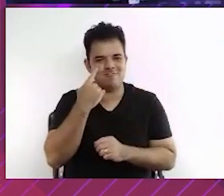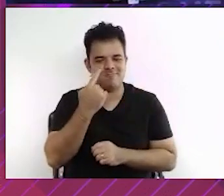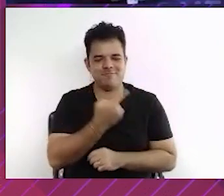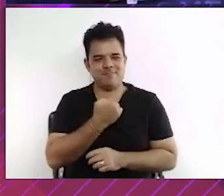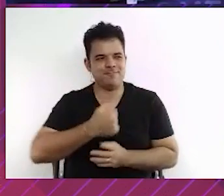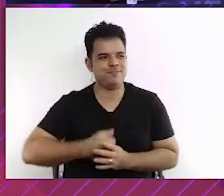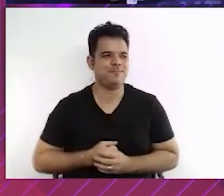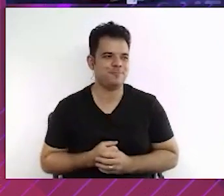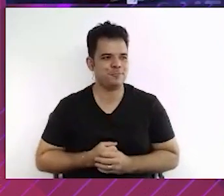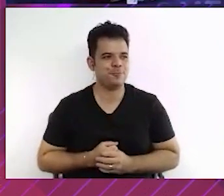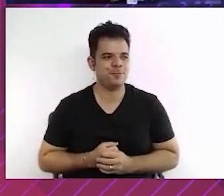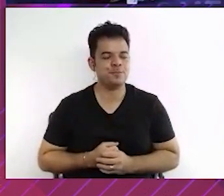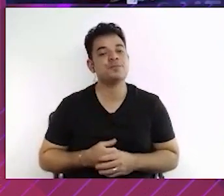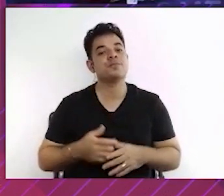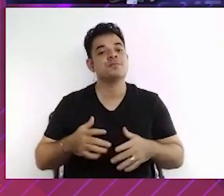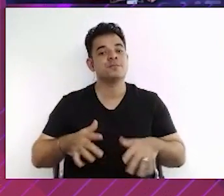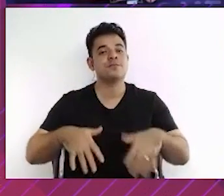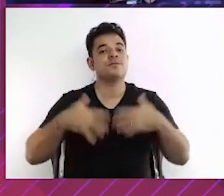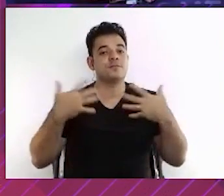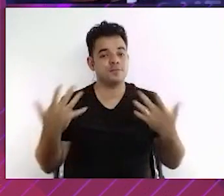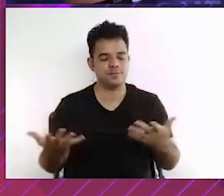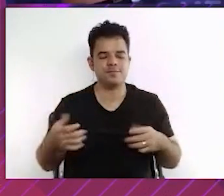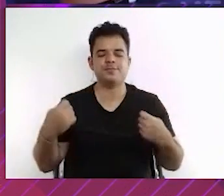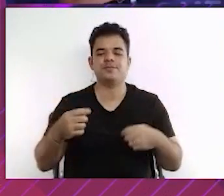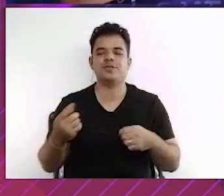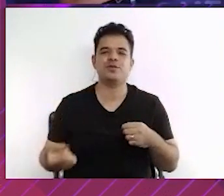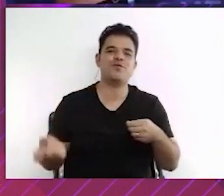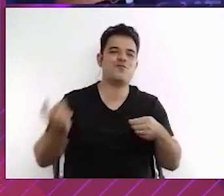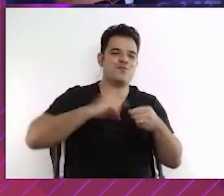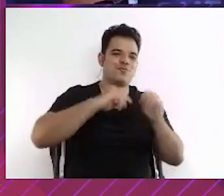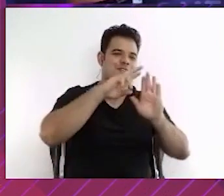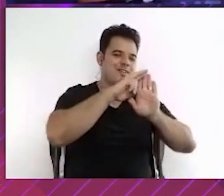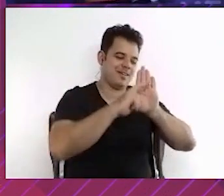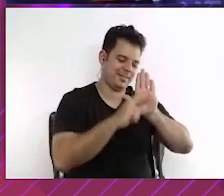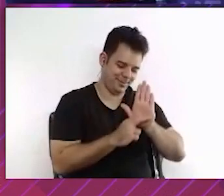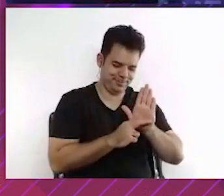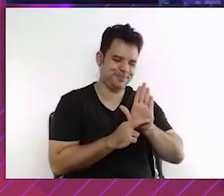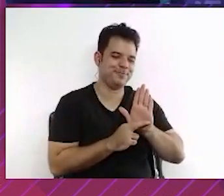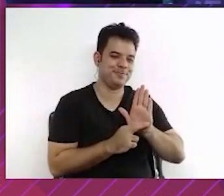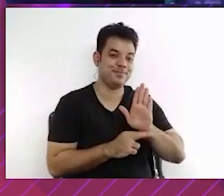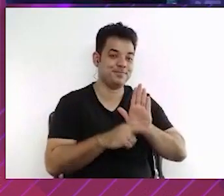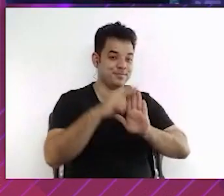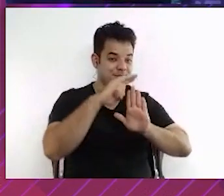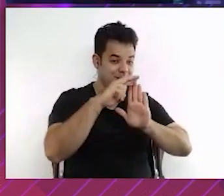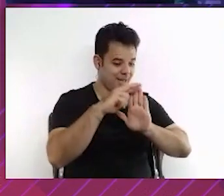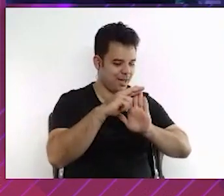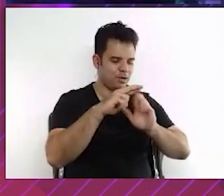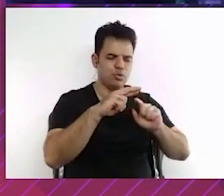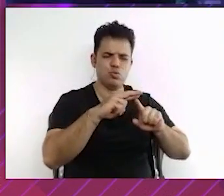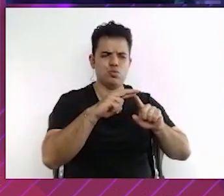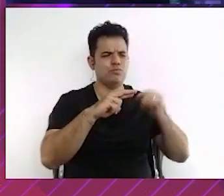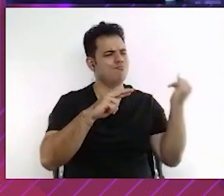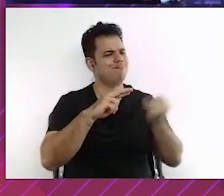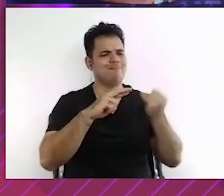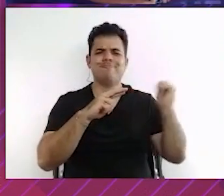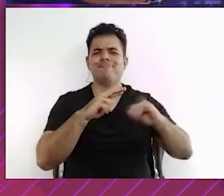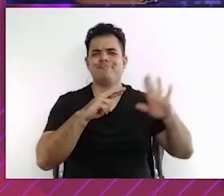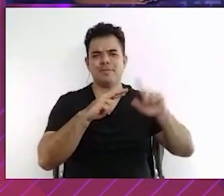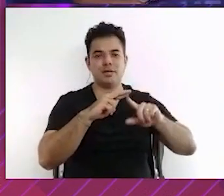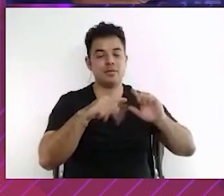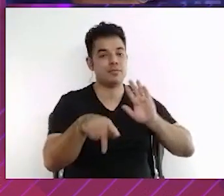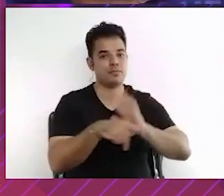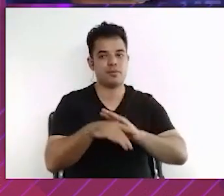Então, para a otimização, a gente tem que voltar para as regras. E uma regra importante na escala